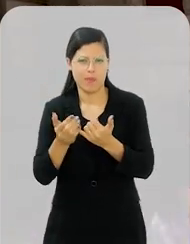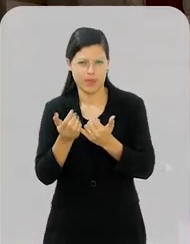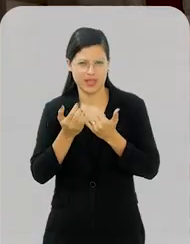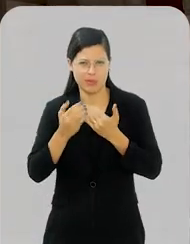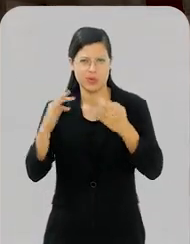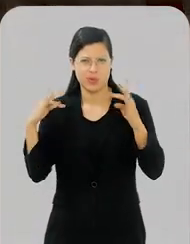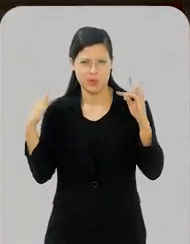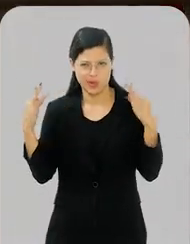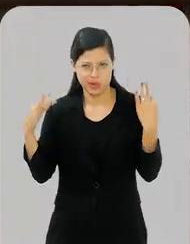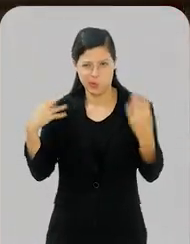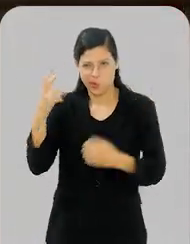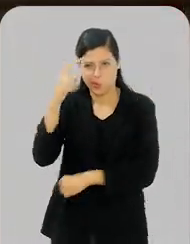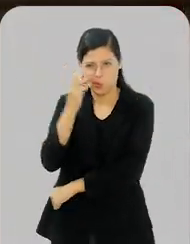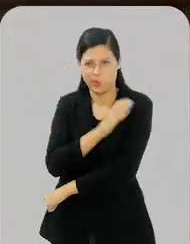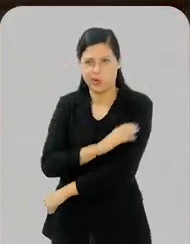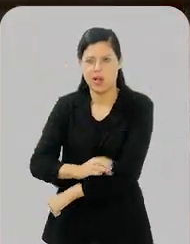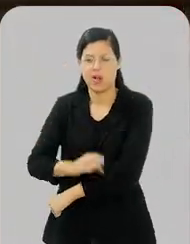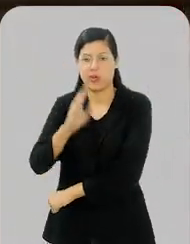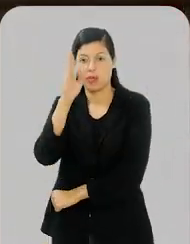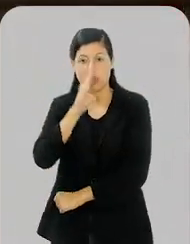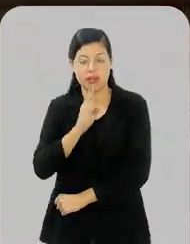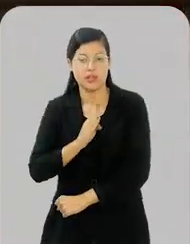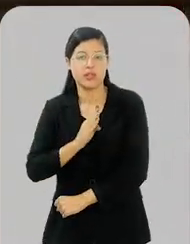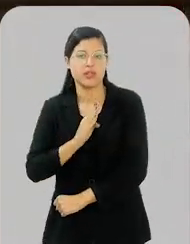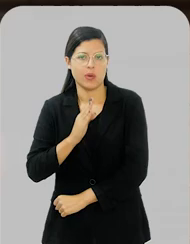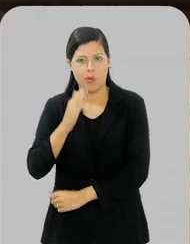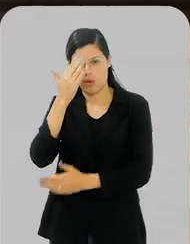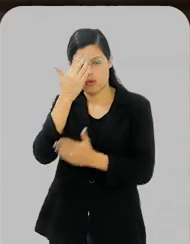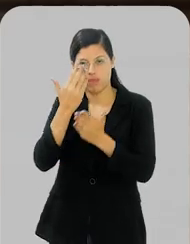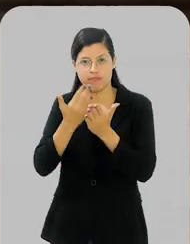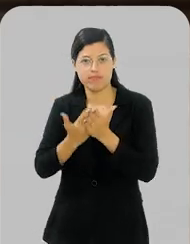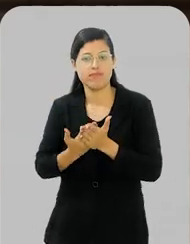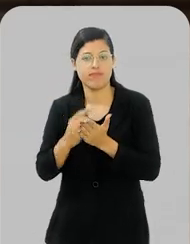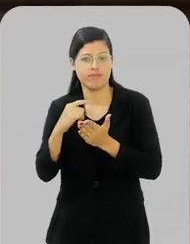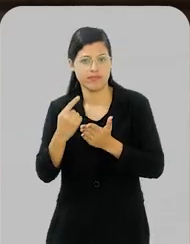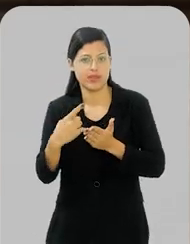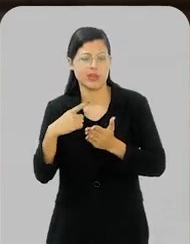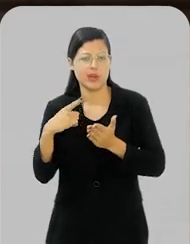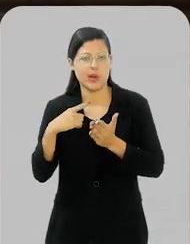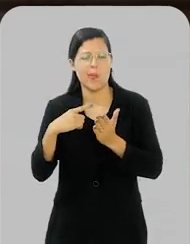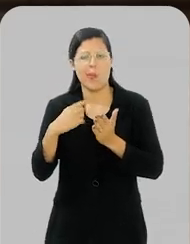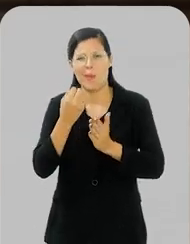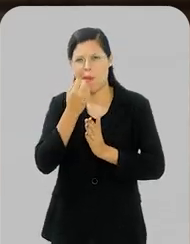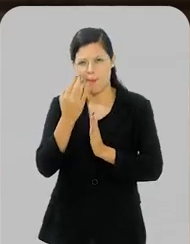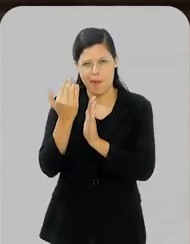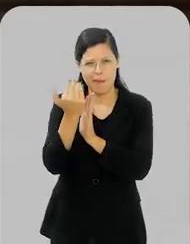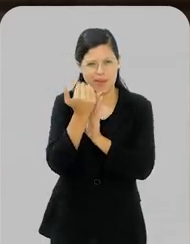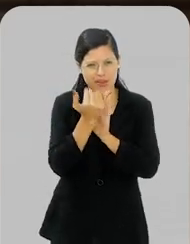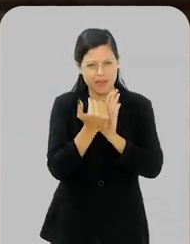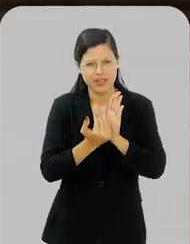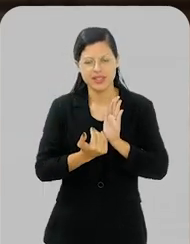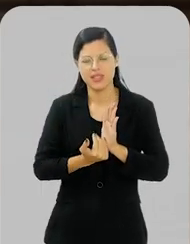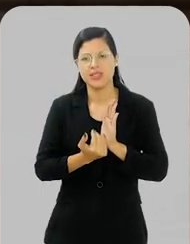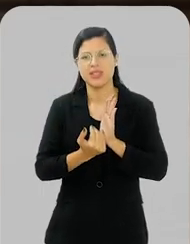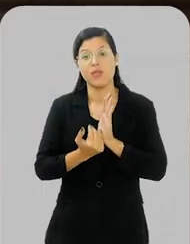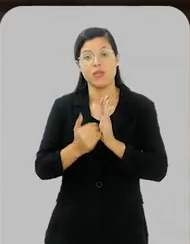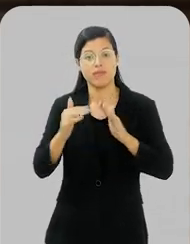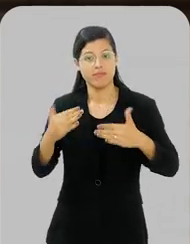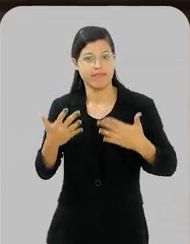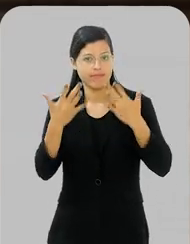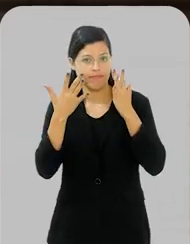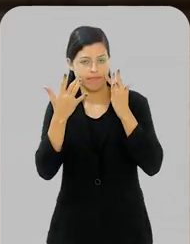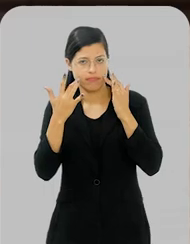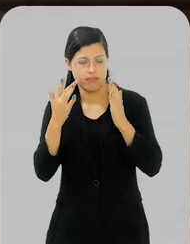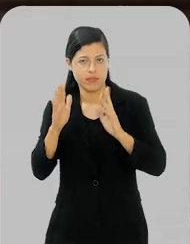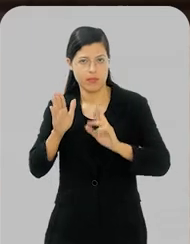do nosso país. Então, eu acho, somos fornecedores de boa programação, né? E então,